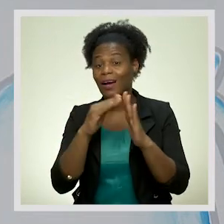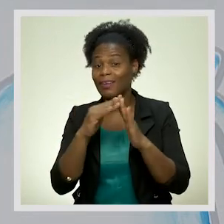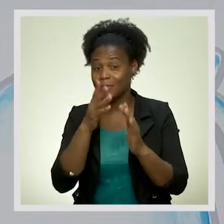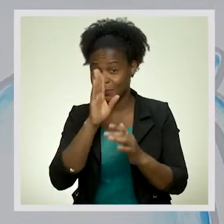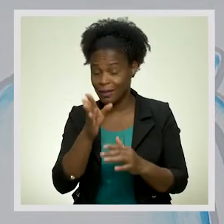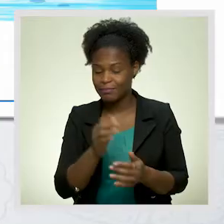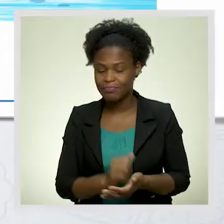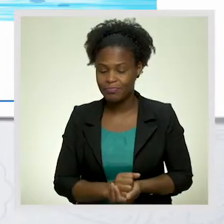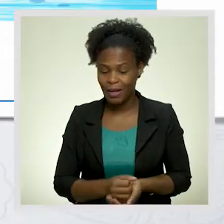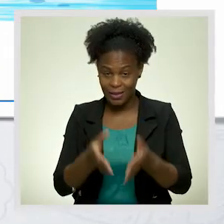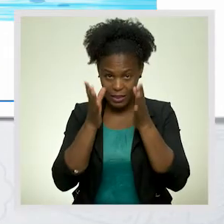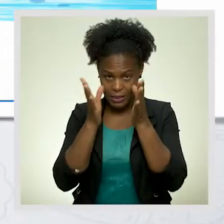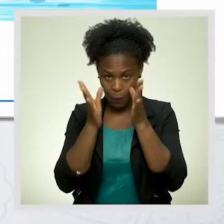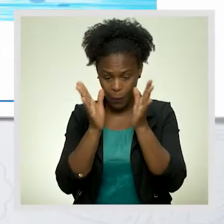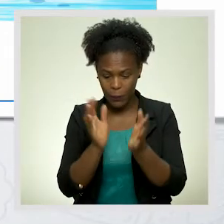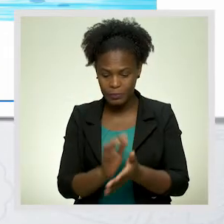atenção.